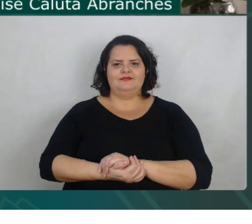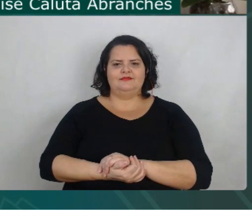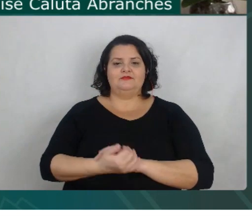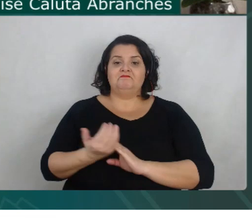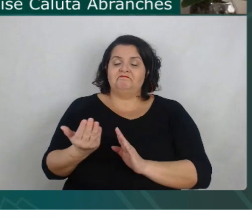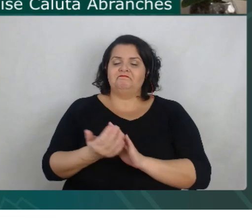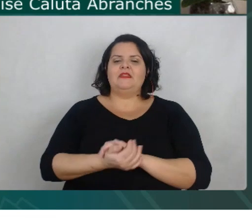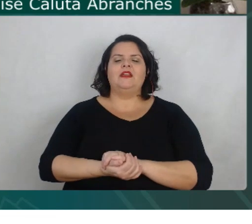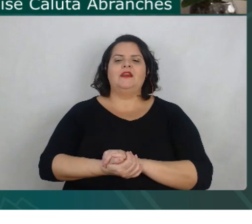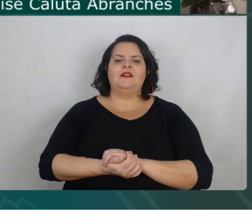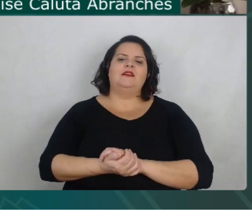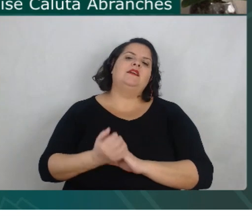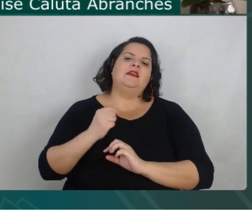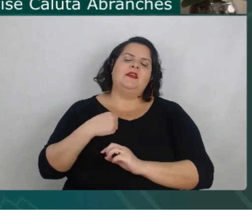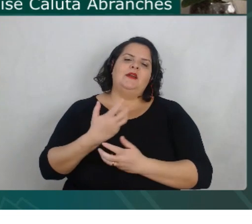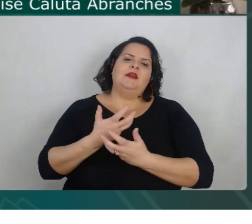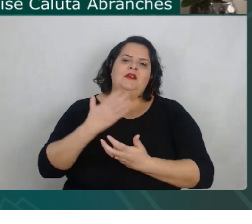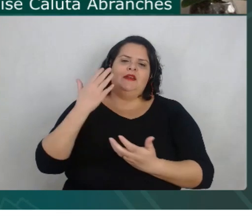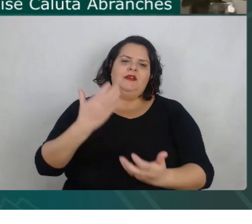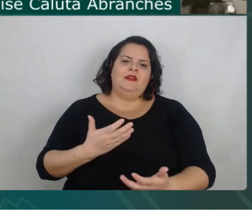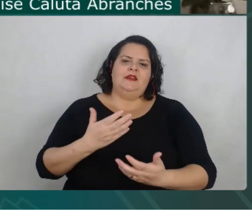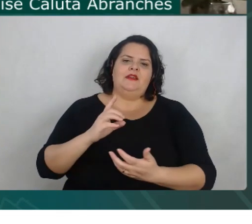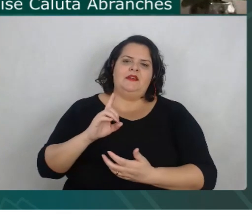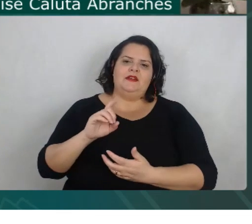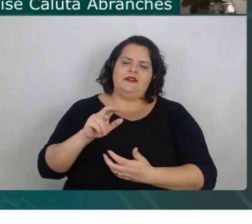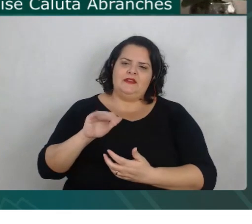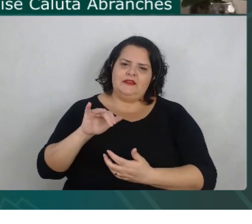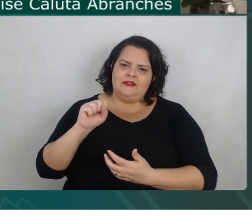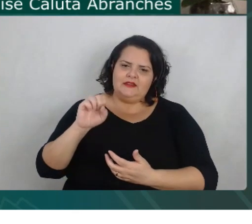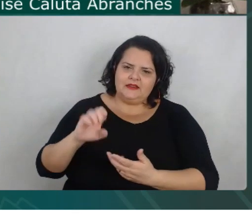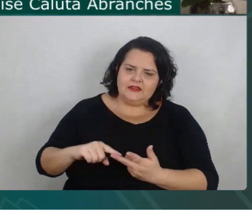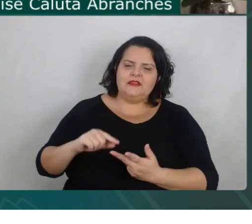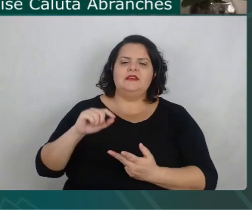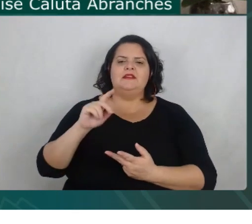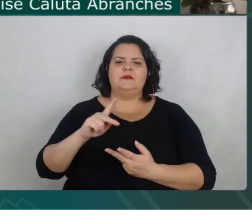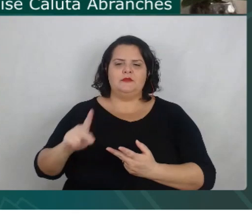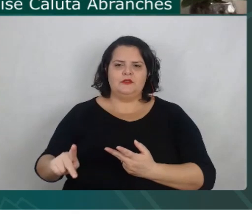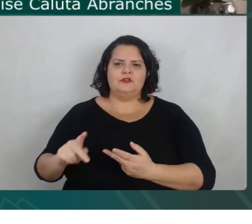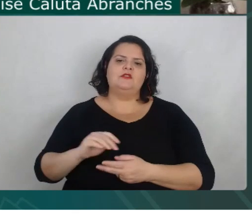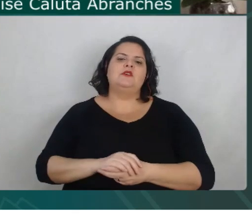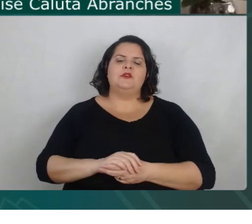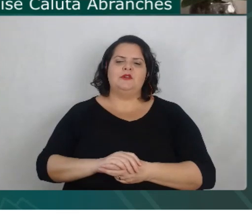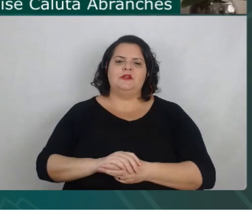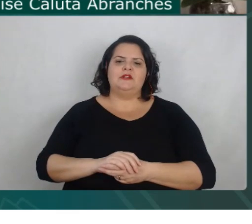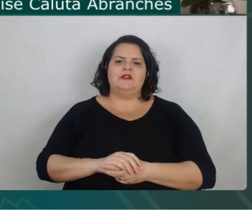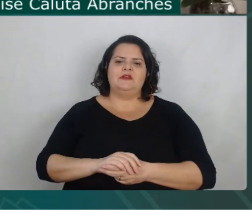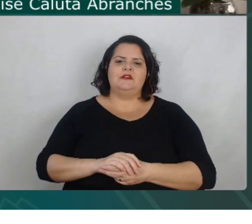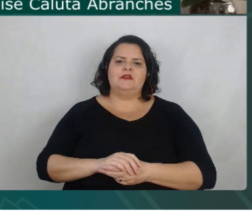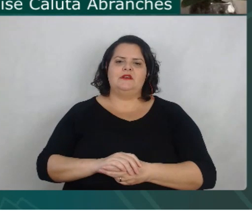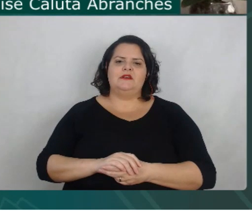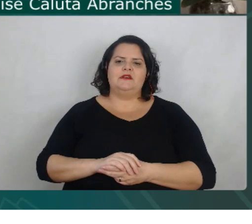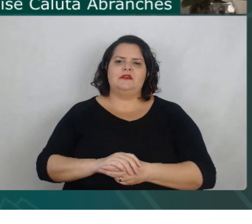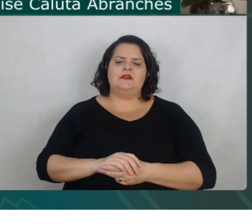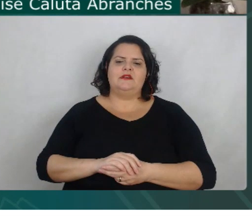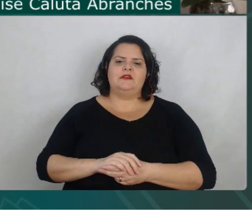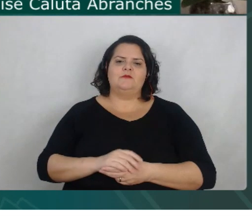Bom, eu quero agradecer a doutora Denise, né, professora, e o que eu queria deixar, na